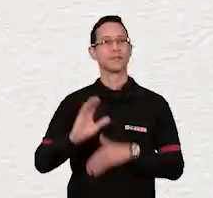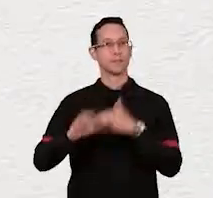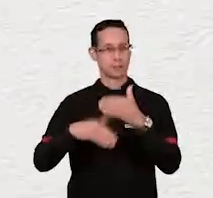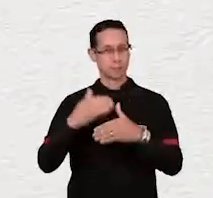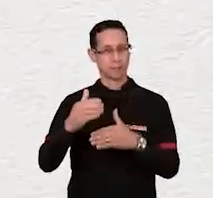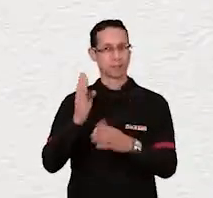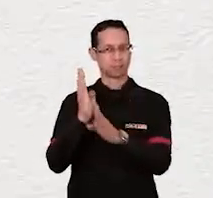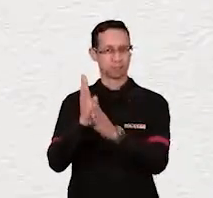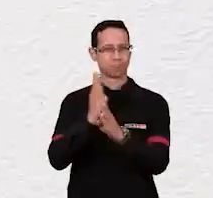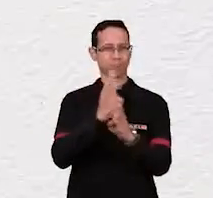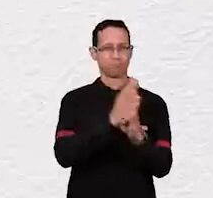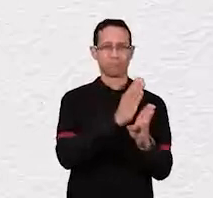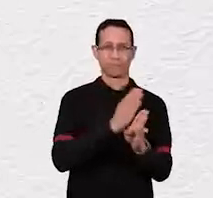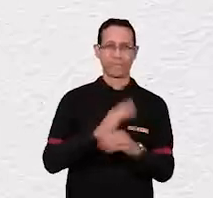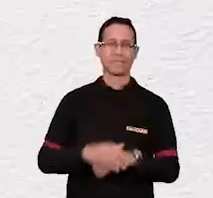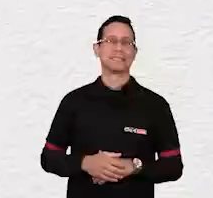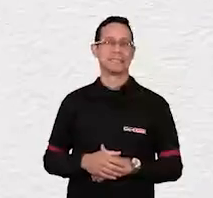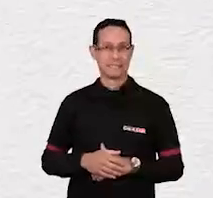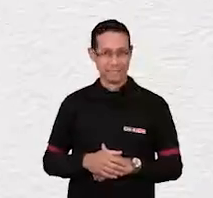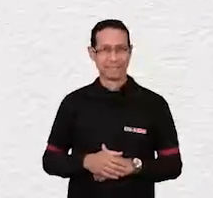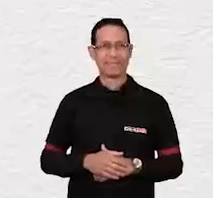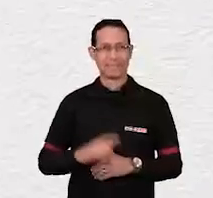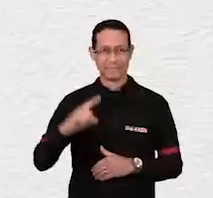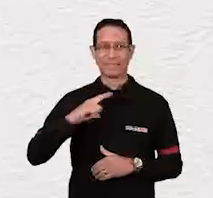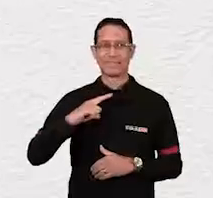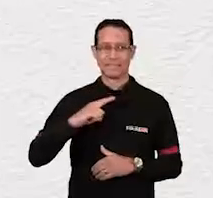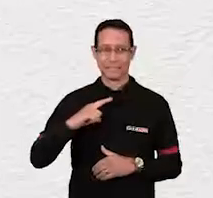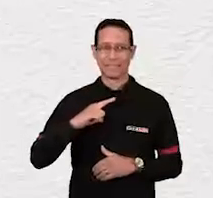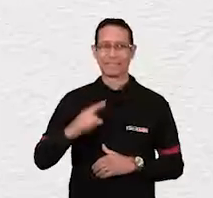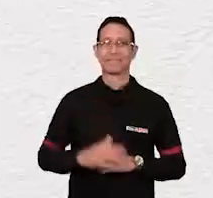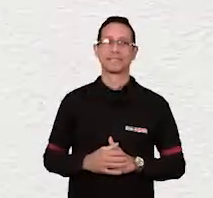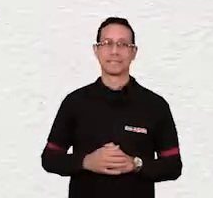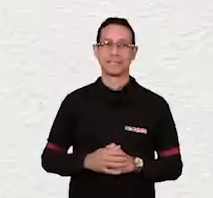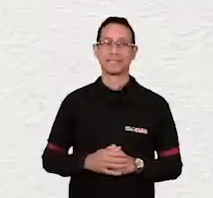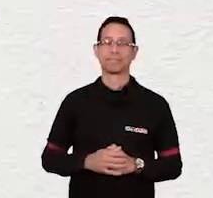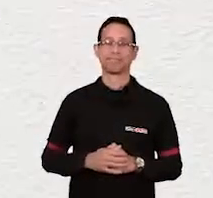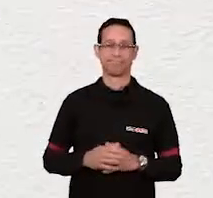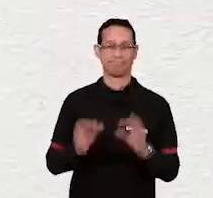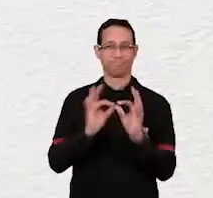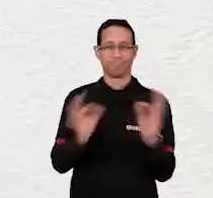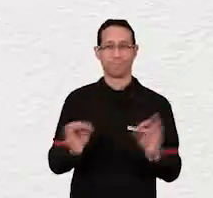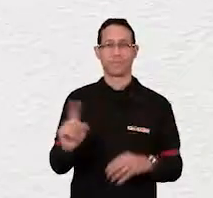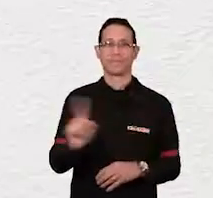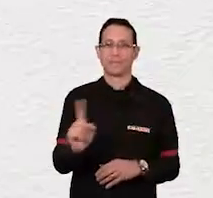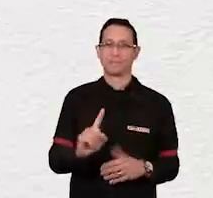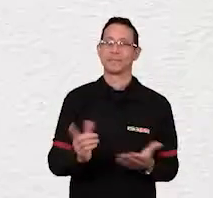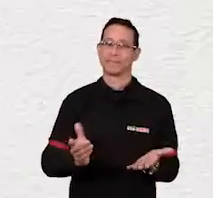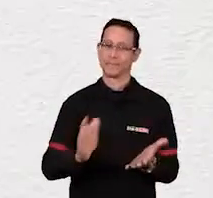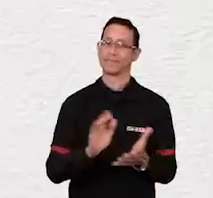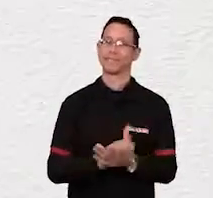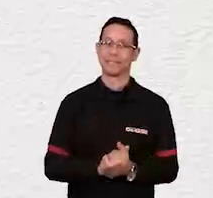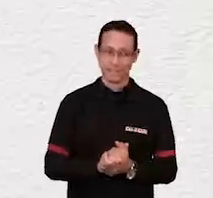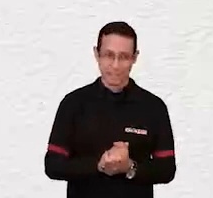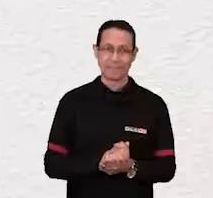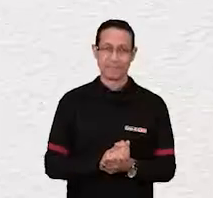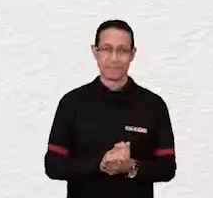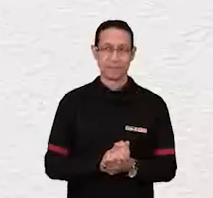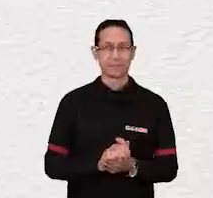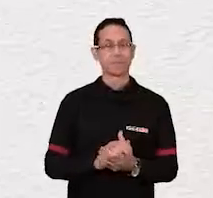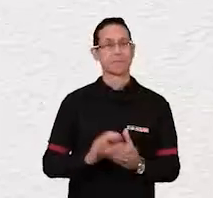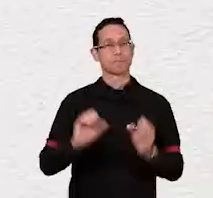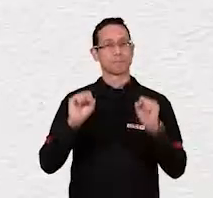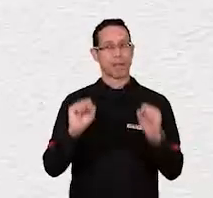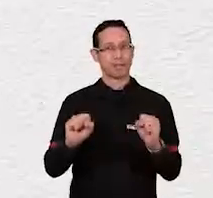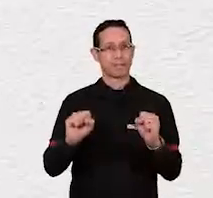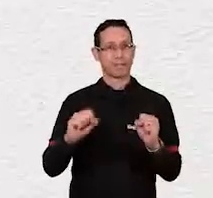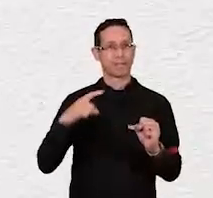colisteatoma. Então, assim, desgraça pouca, né? Nunca. É bobagem. É bobagem. É bobagem. Então, assim, mas é um quadro que provavelmente